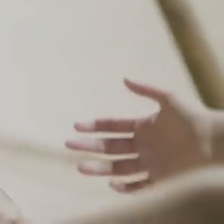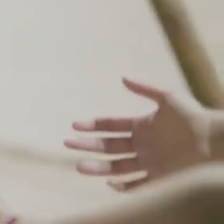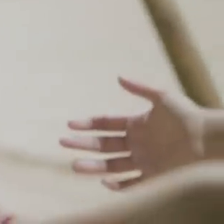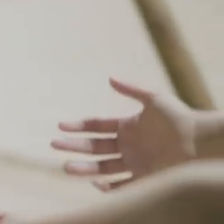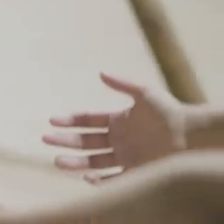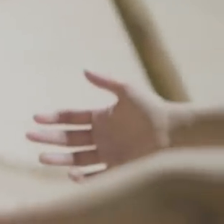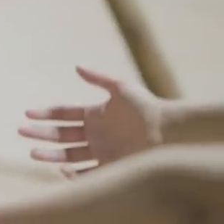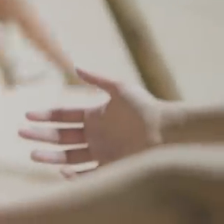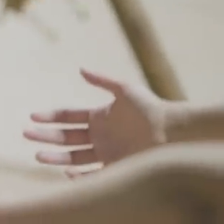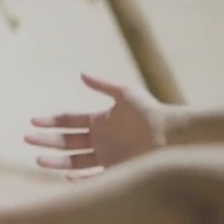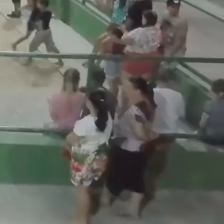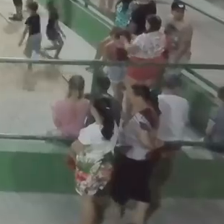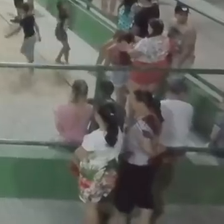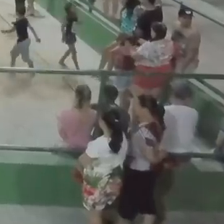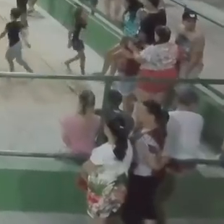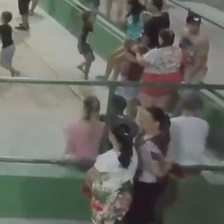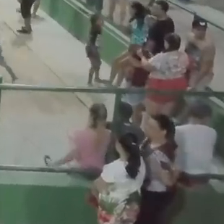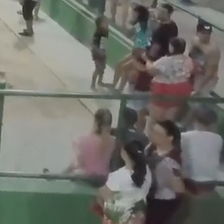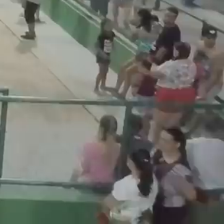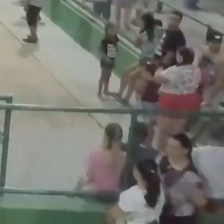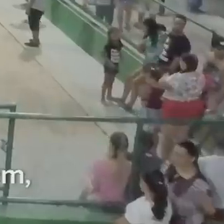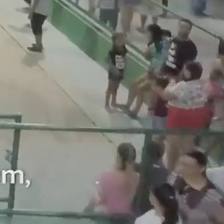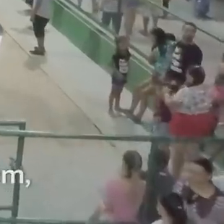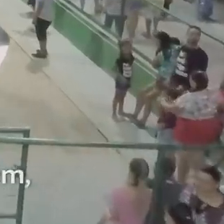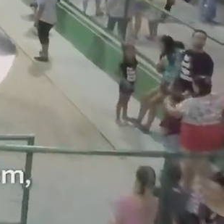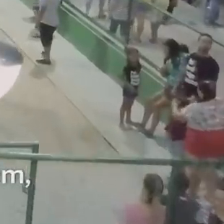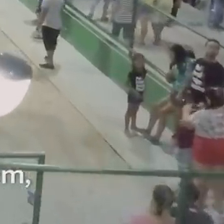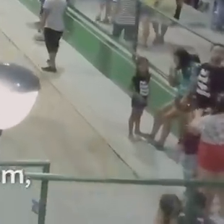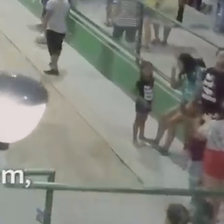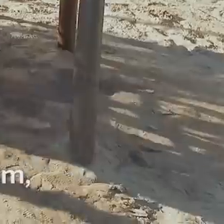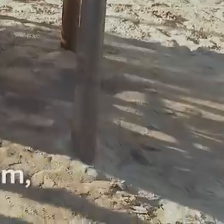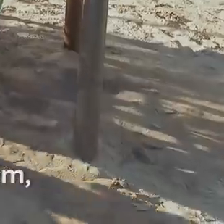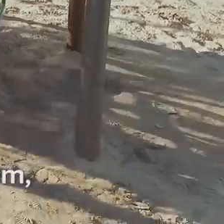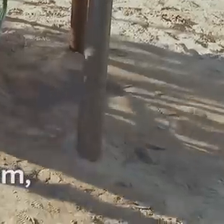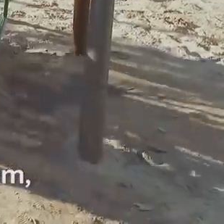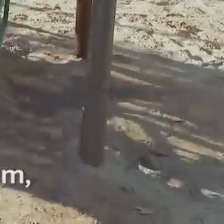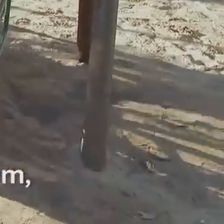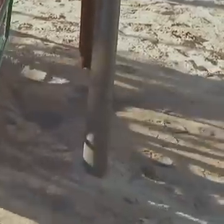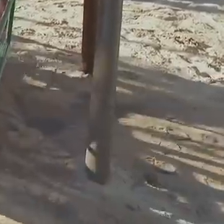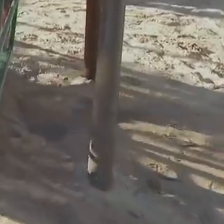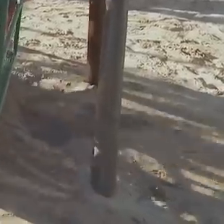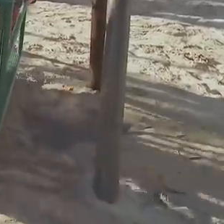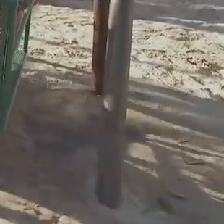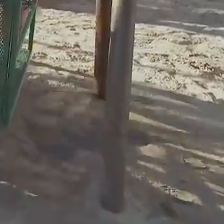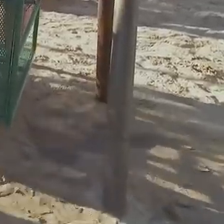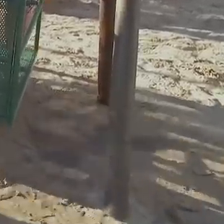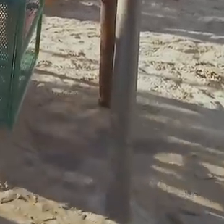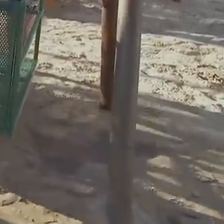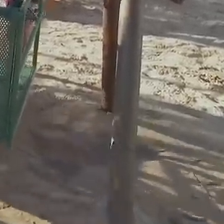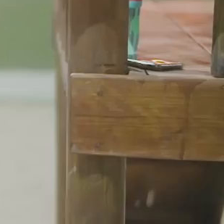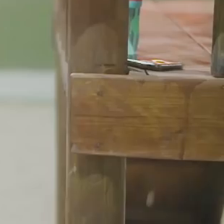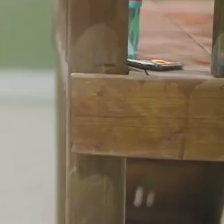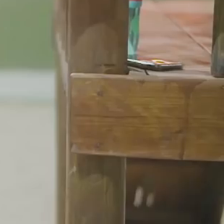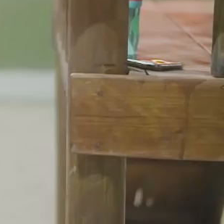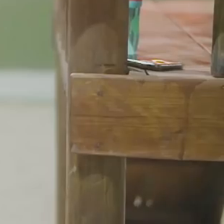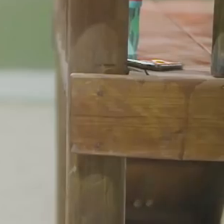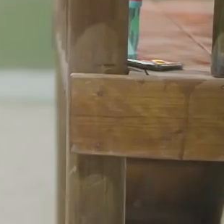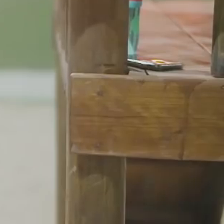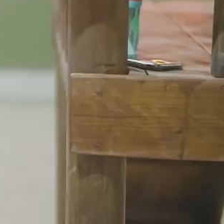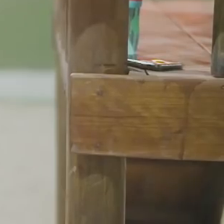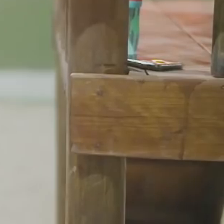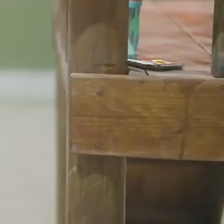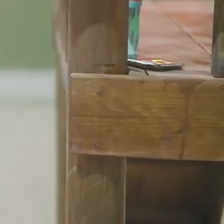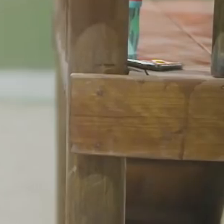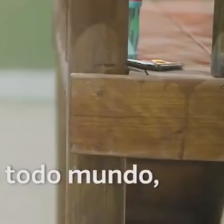disponível aqui pra gente. Aqui atende todas as idades, temos brinquedos para deficiente também, que é muito importante. Foi